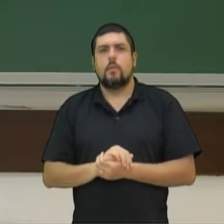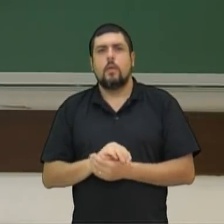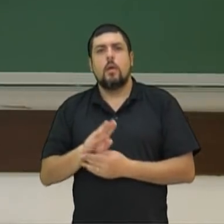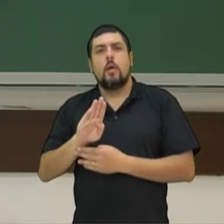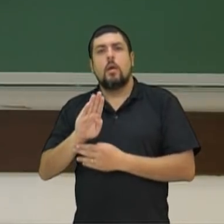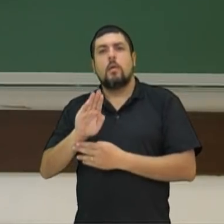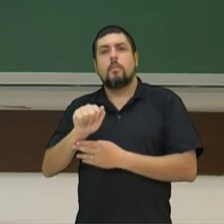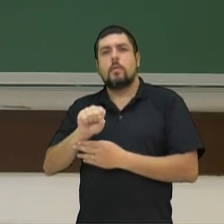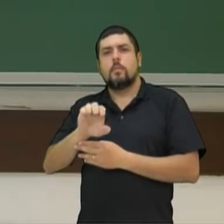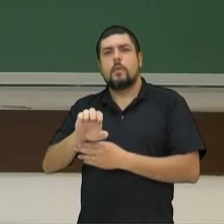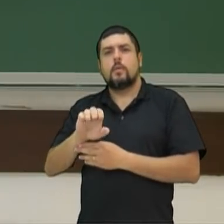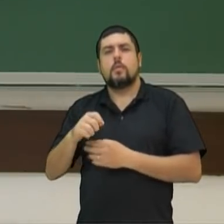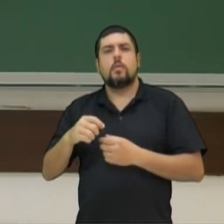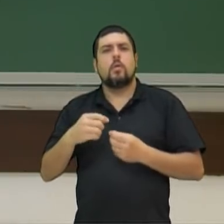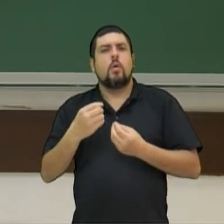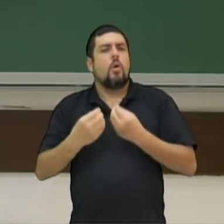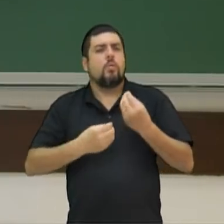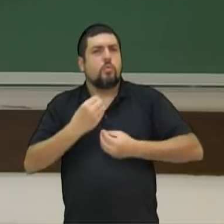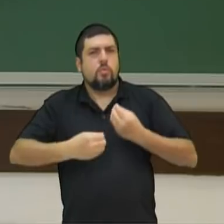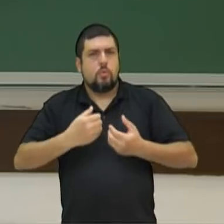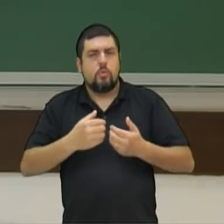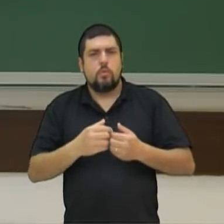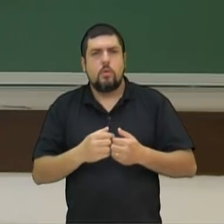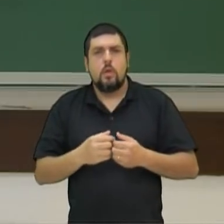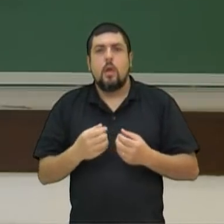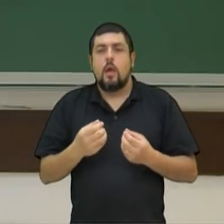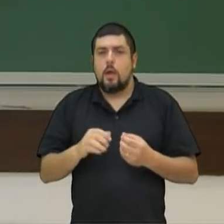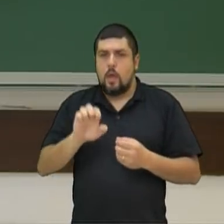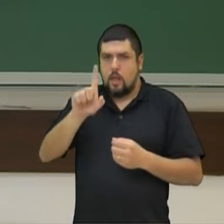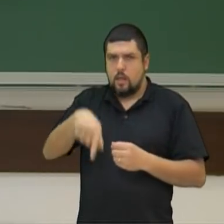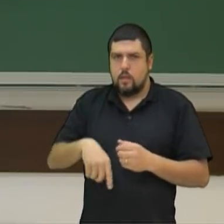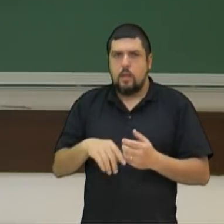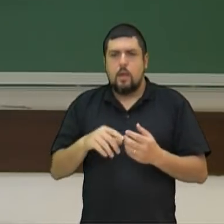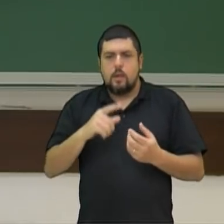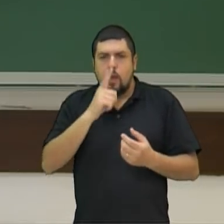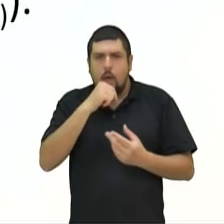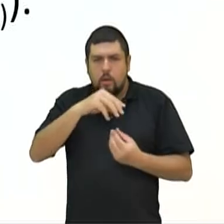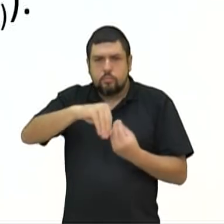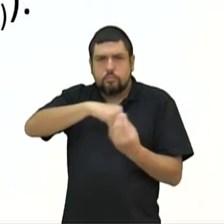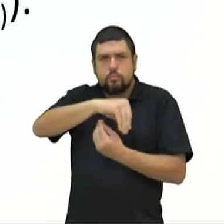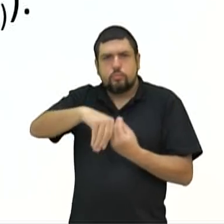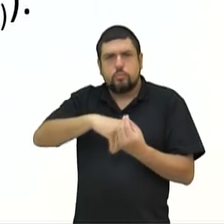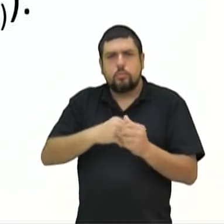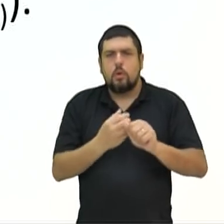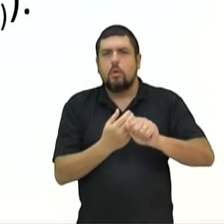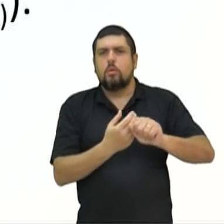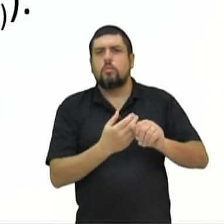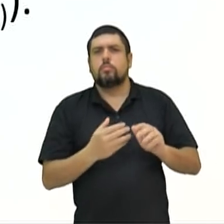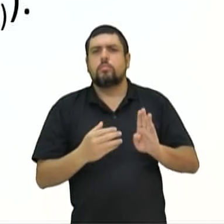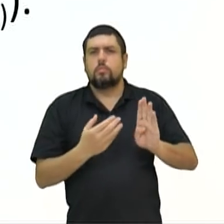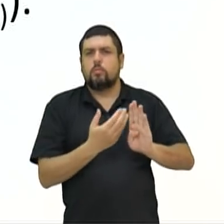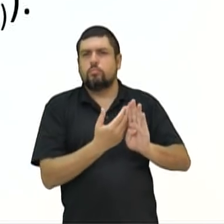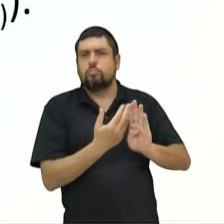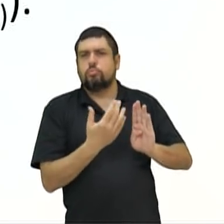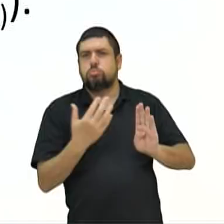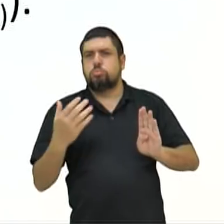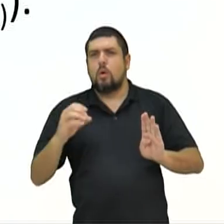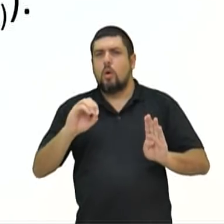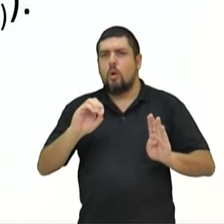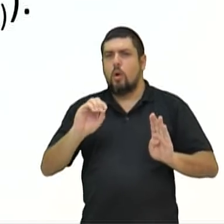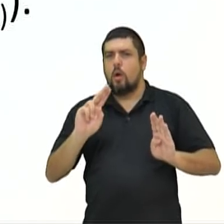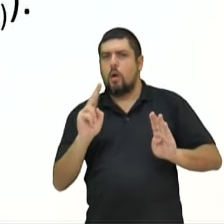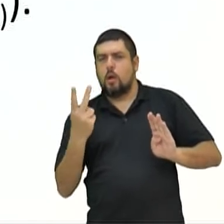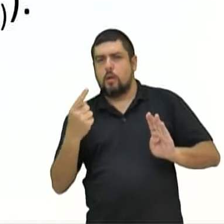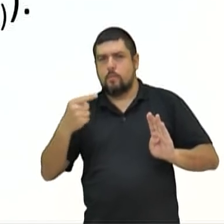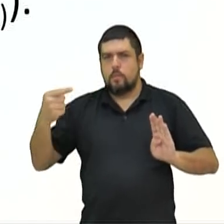base? O próprio Arrhenius disse também, são compostos que em água liberam OH-. Jogou em